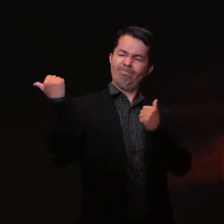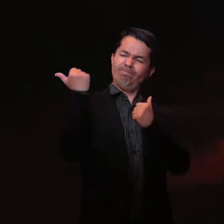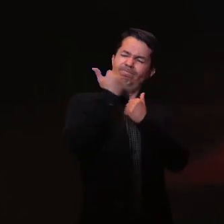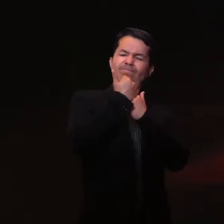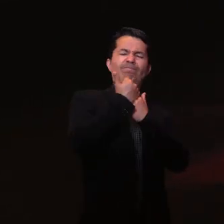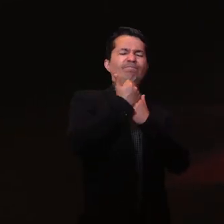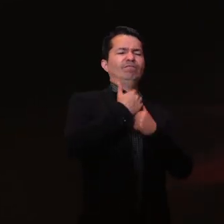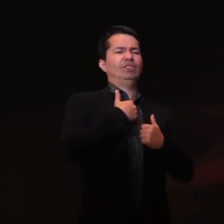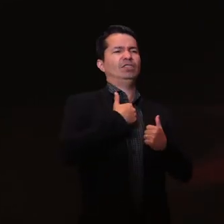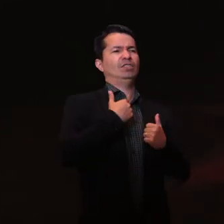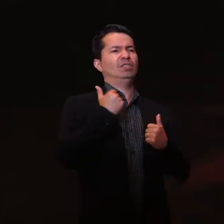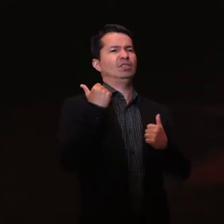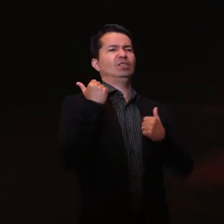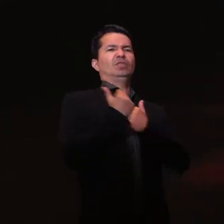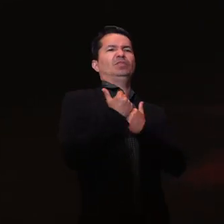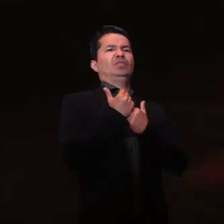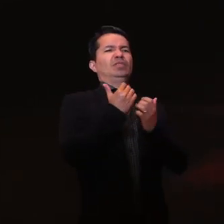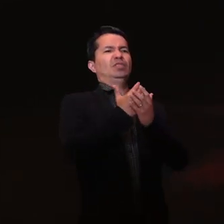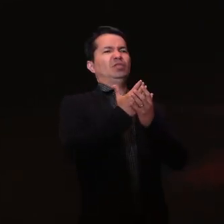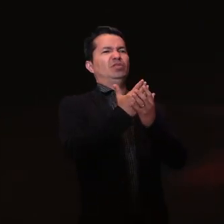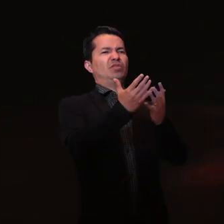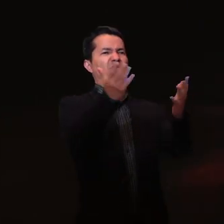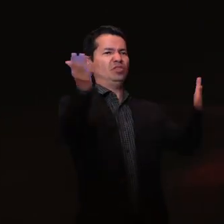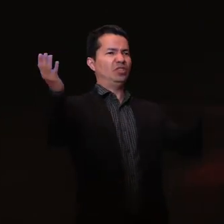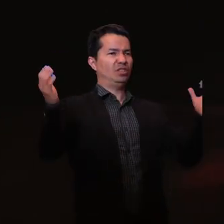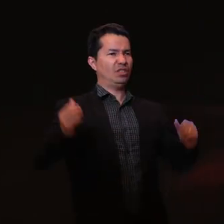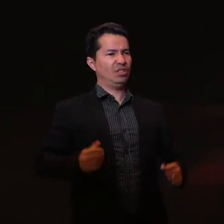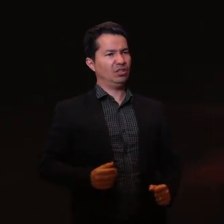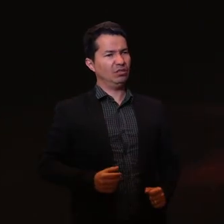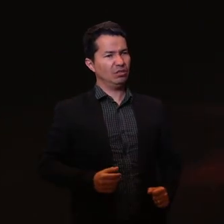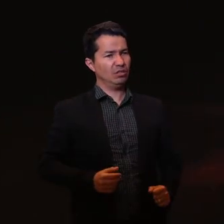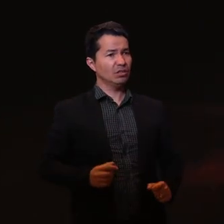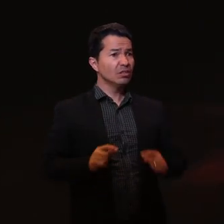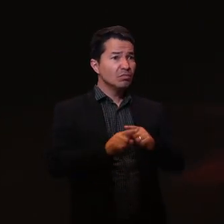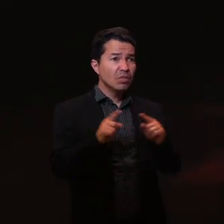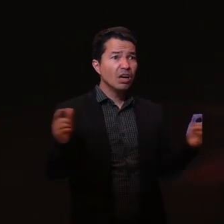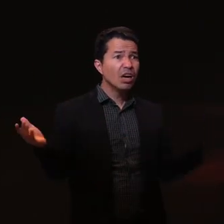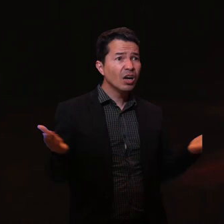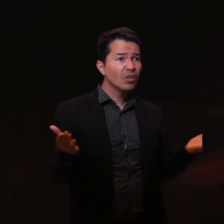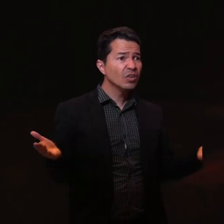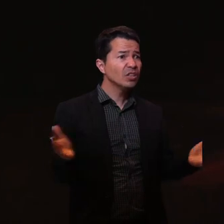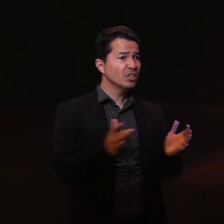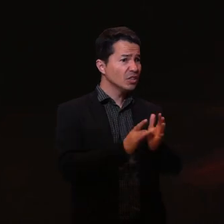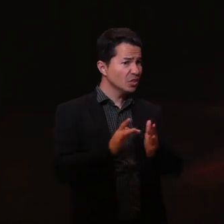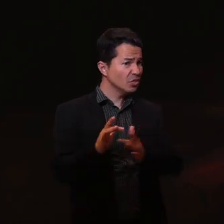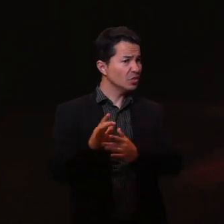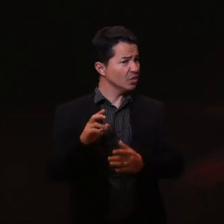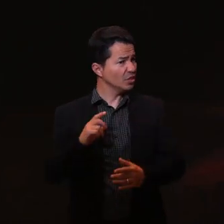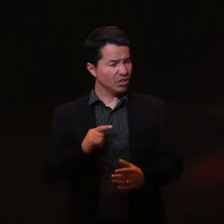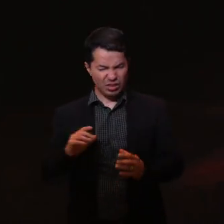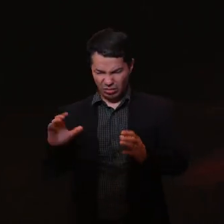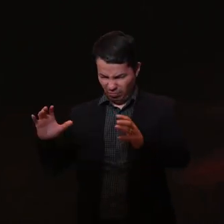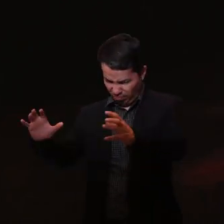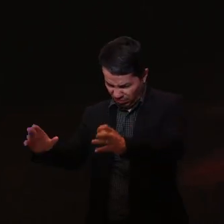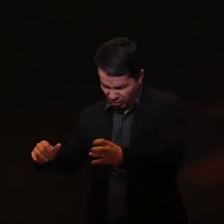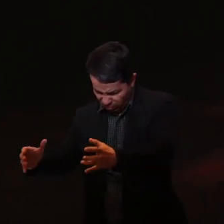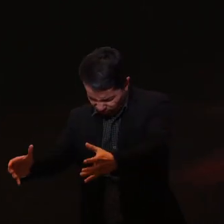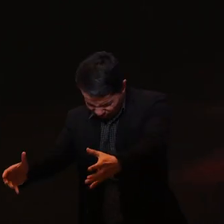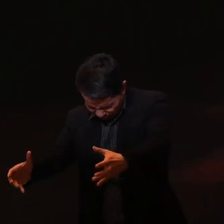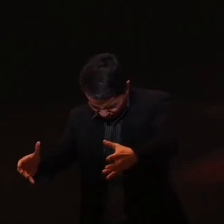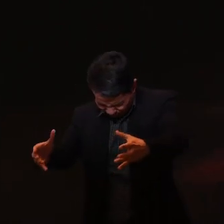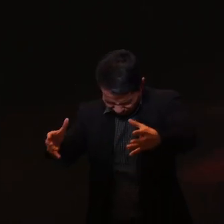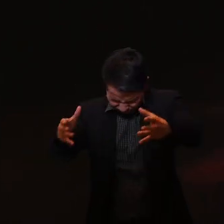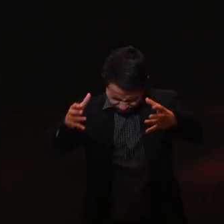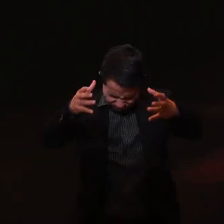mãos, ele veste o capacete da salvação. Ele traz